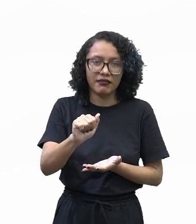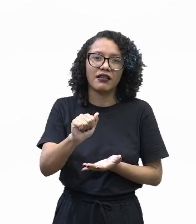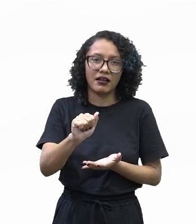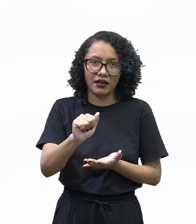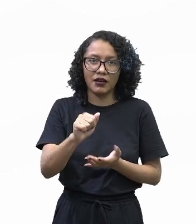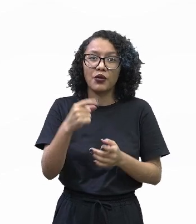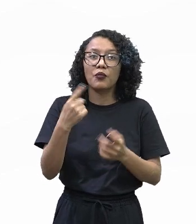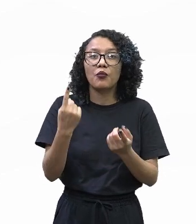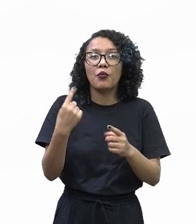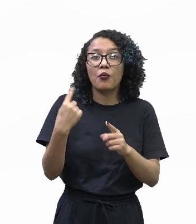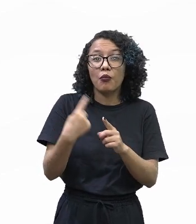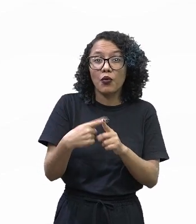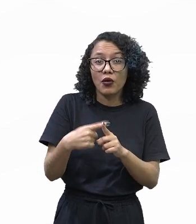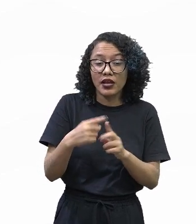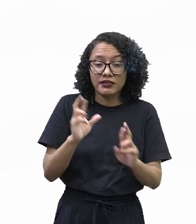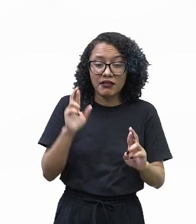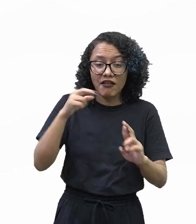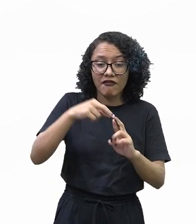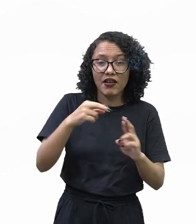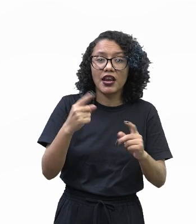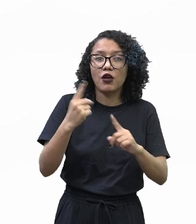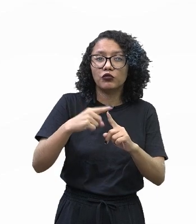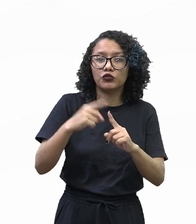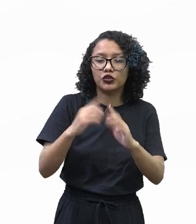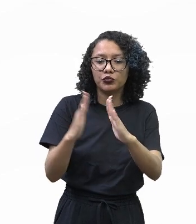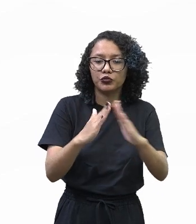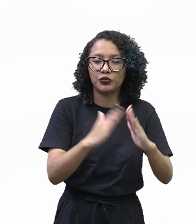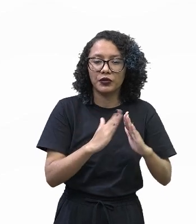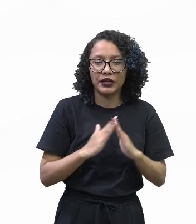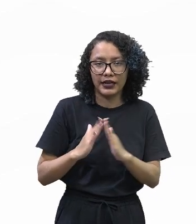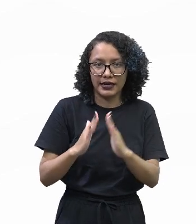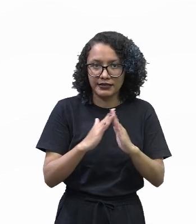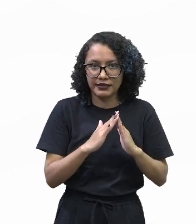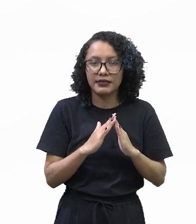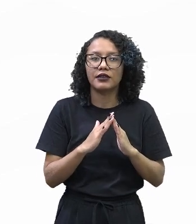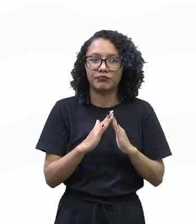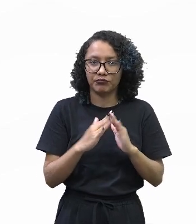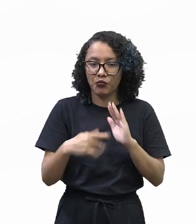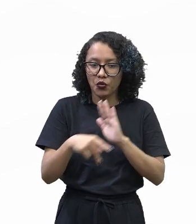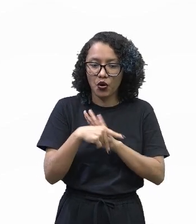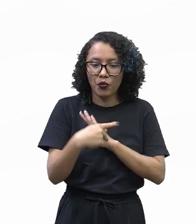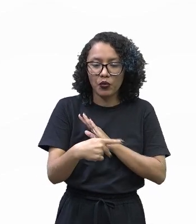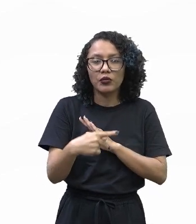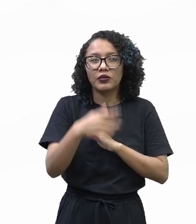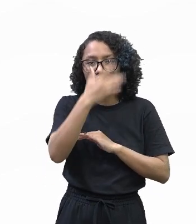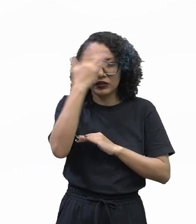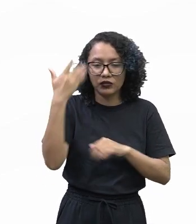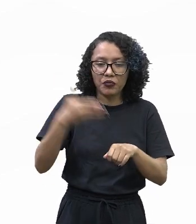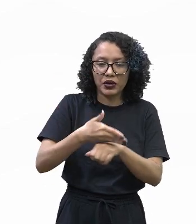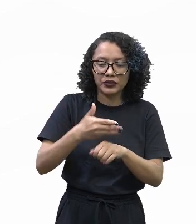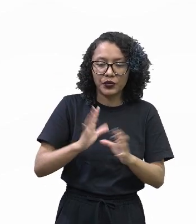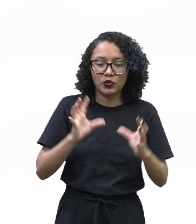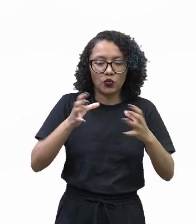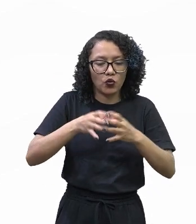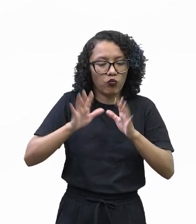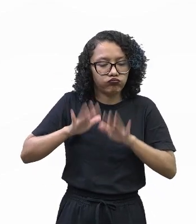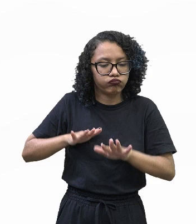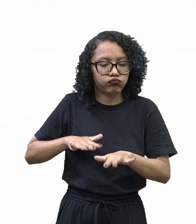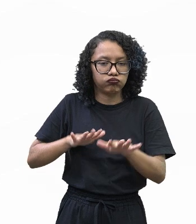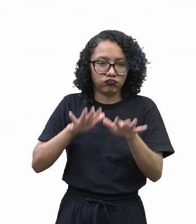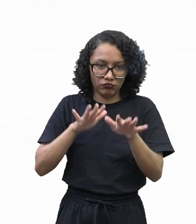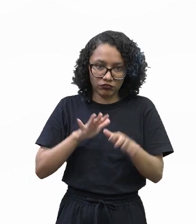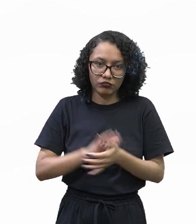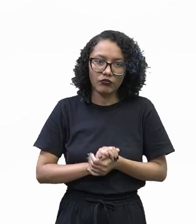das moradias desses participantes desse movimento popular. Então, foi um movimento movido